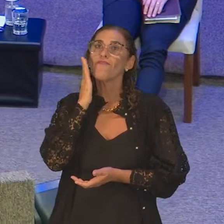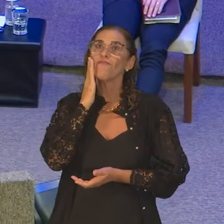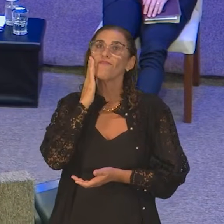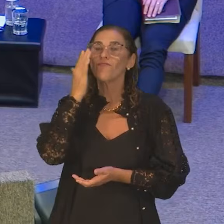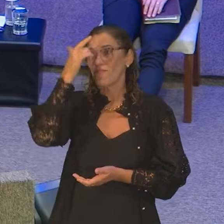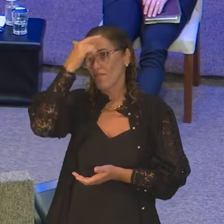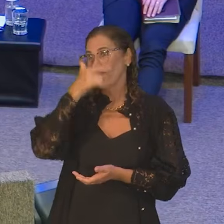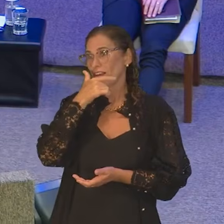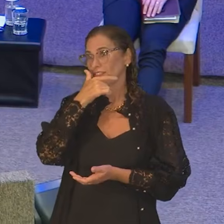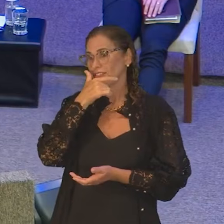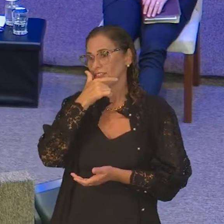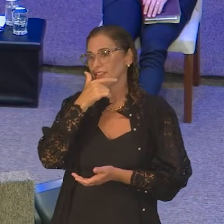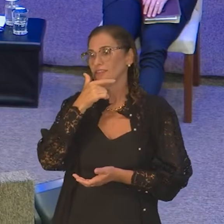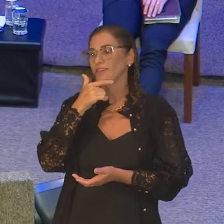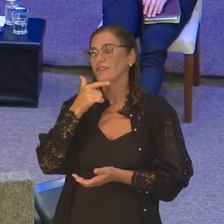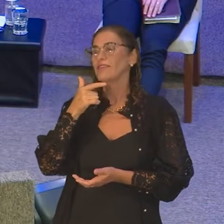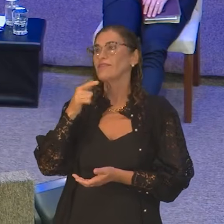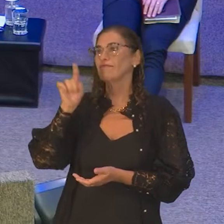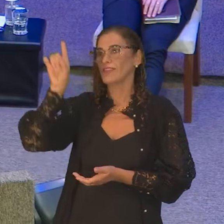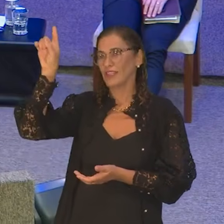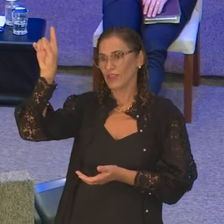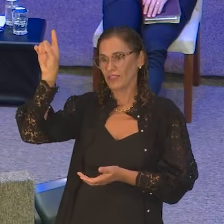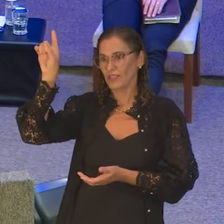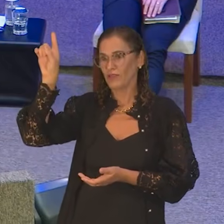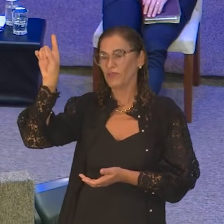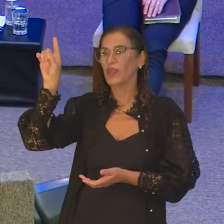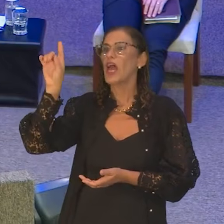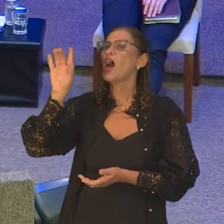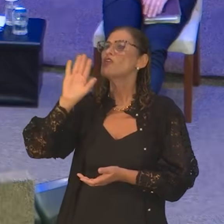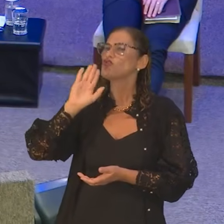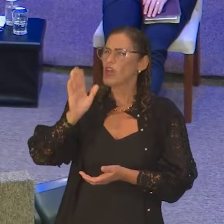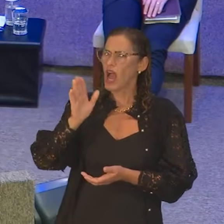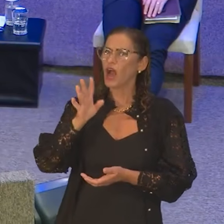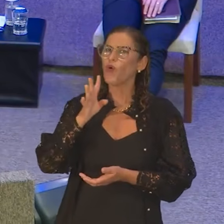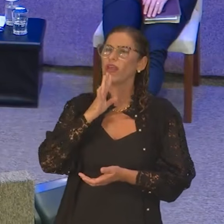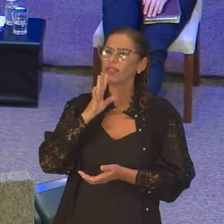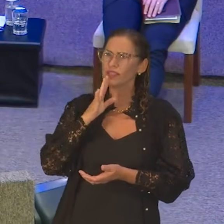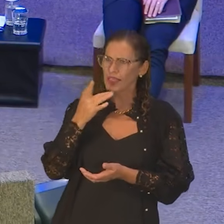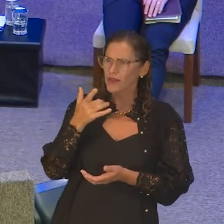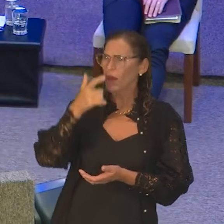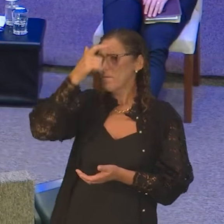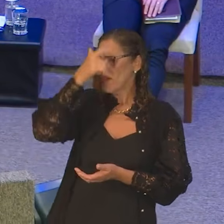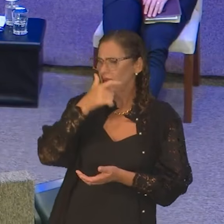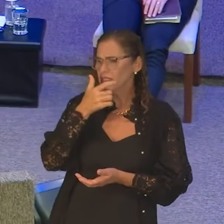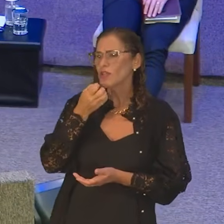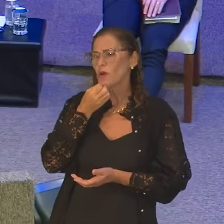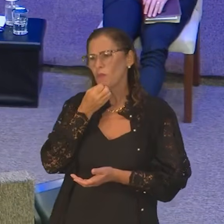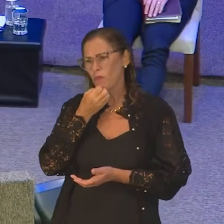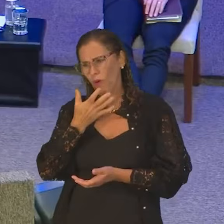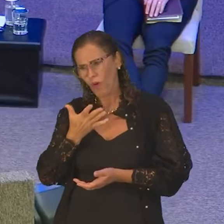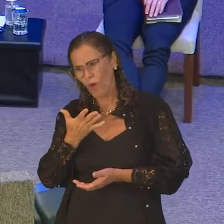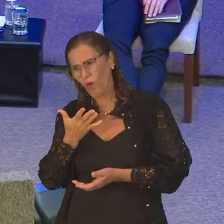convertemos, conhecemos a Cristo, já conhecemos a face amorosa, bondosa,